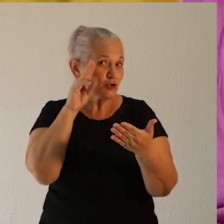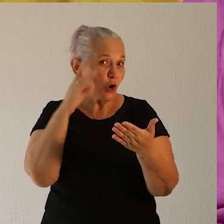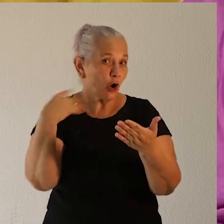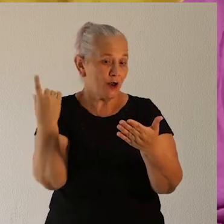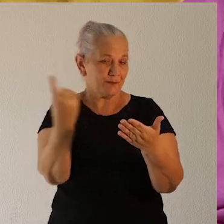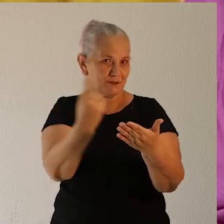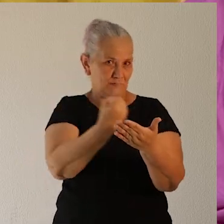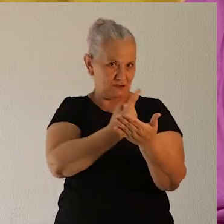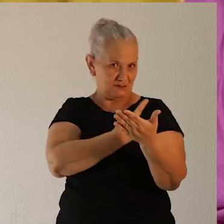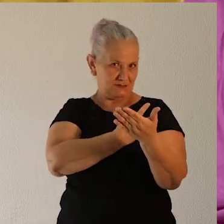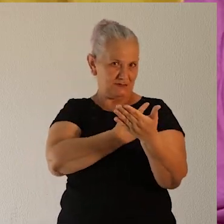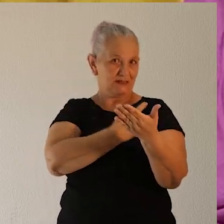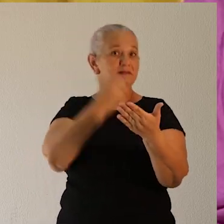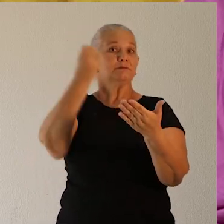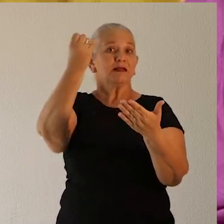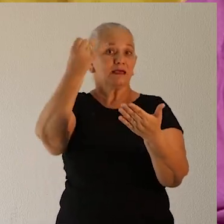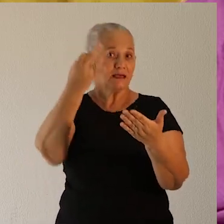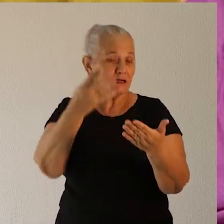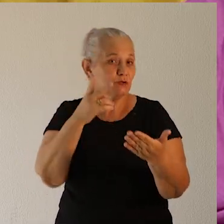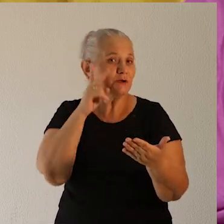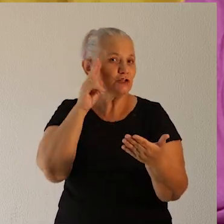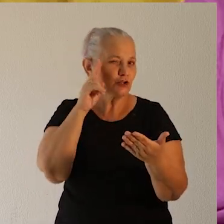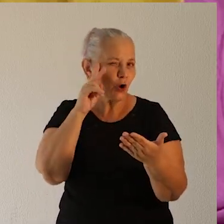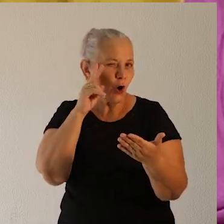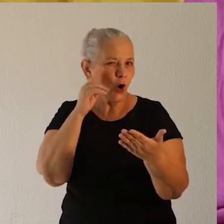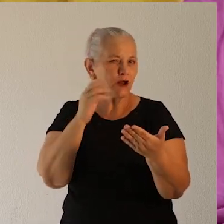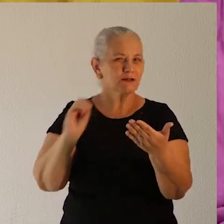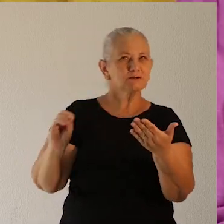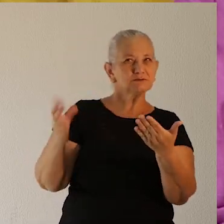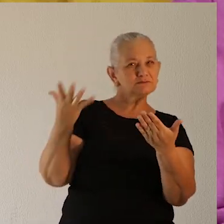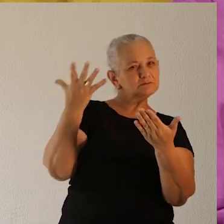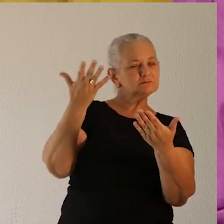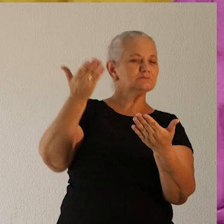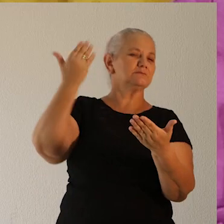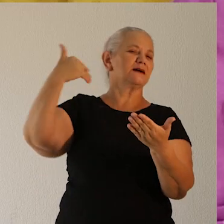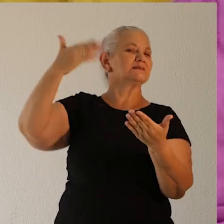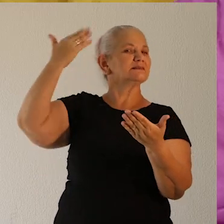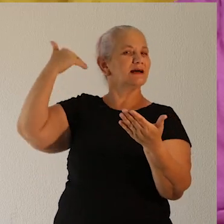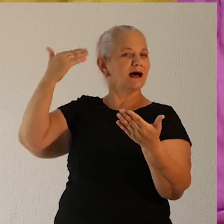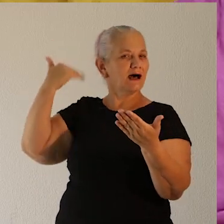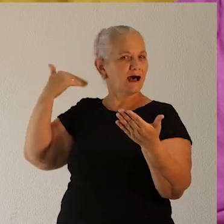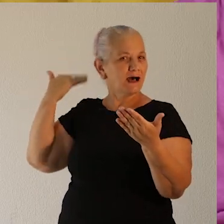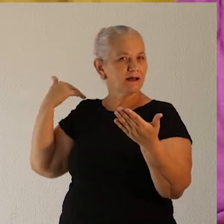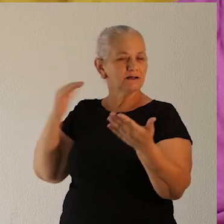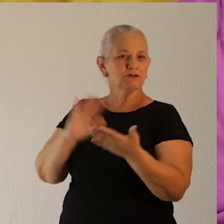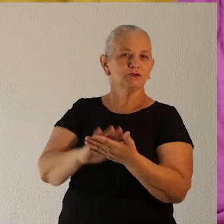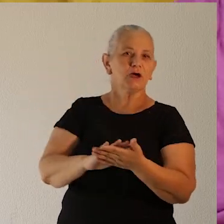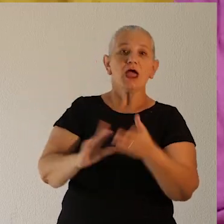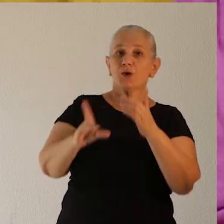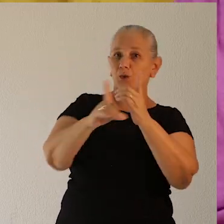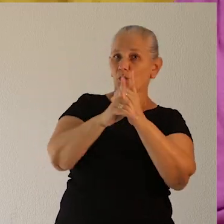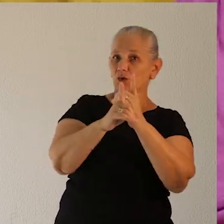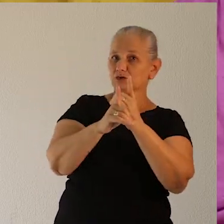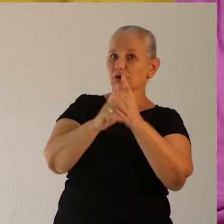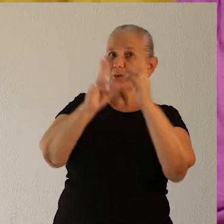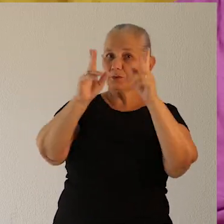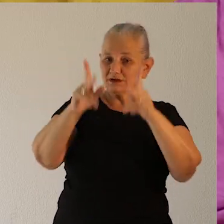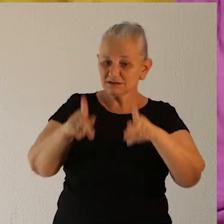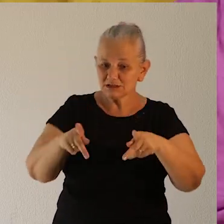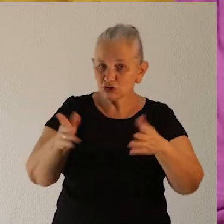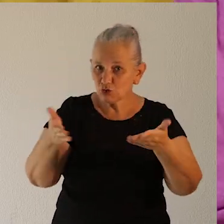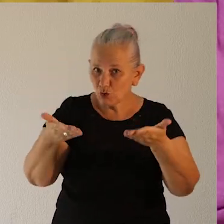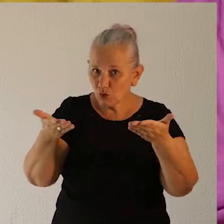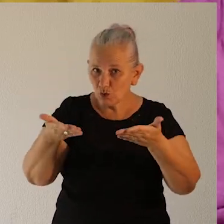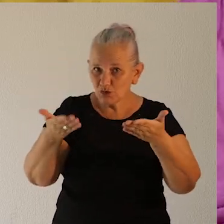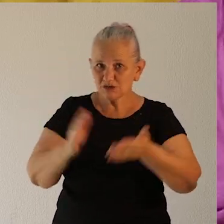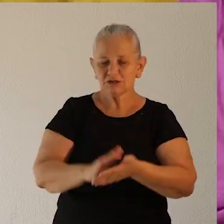Ele está contando um momento histórico, o que aconteceu no passado, ele conta o nosso presente. Então, é